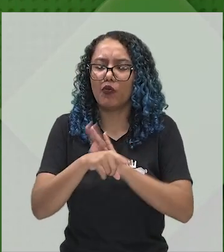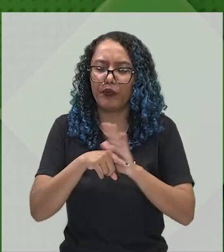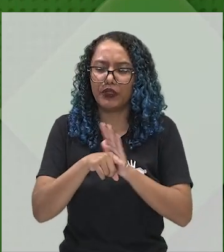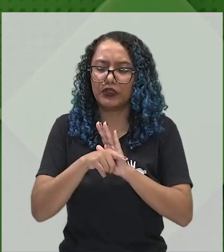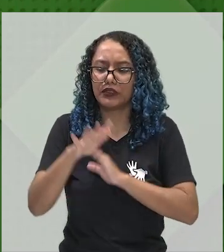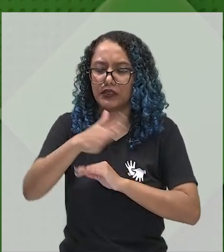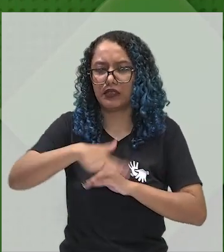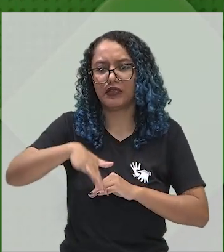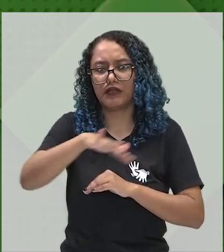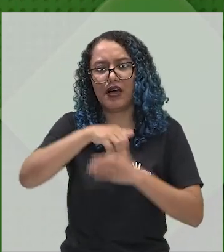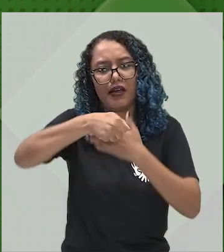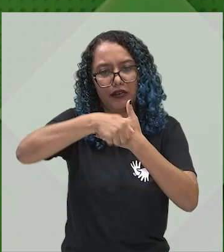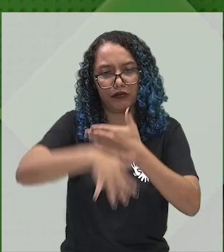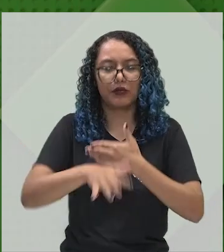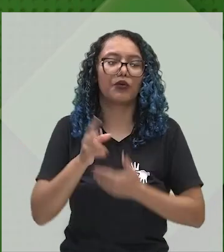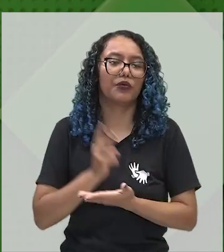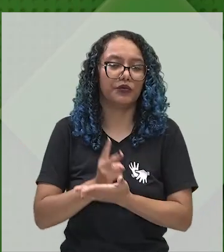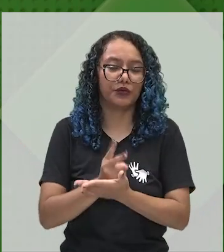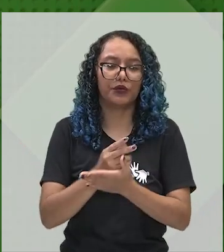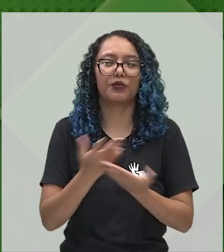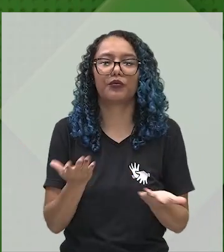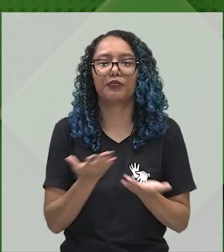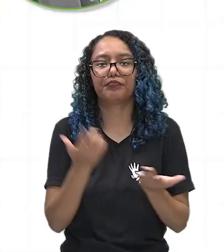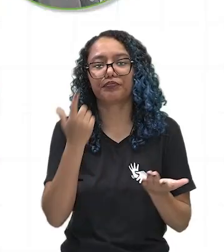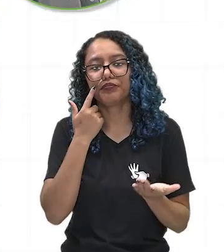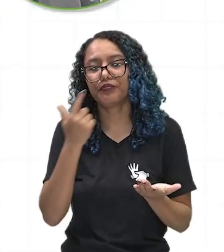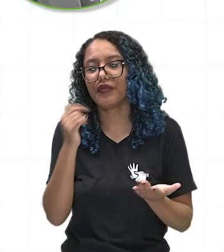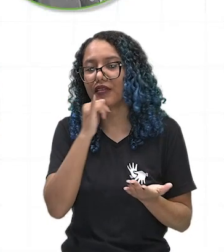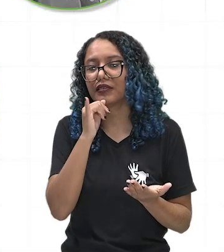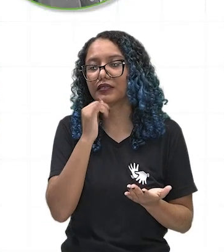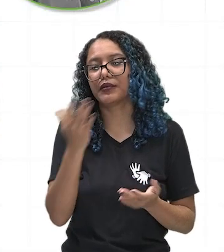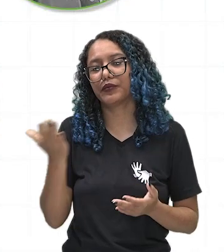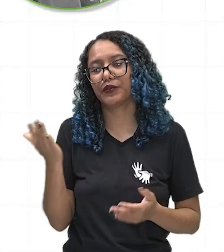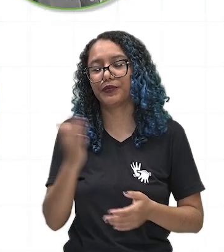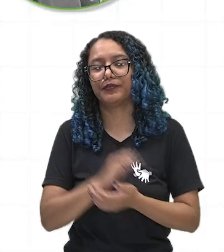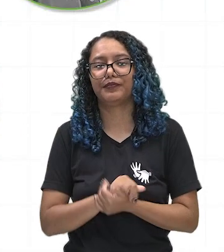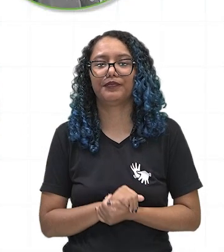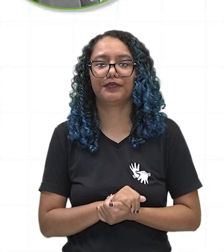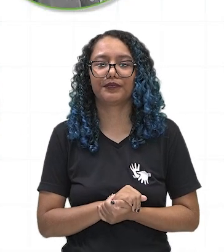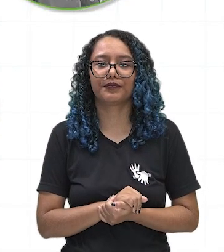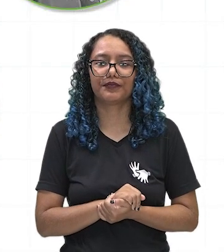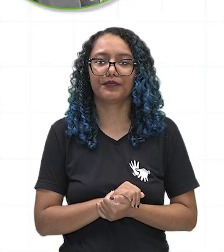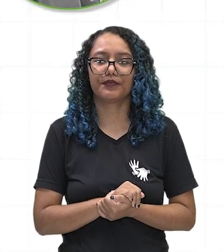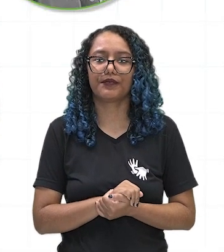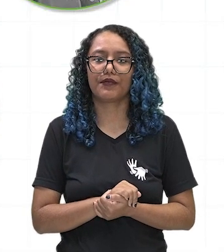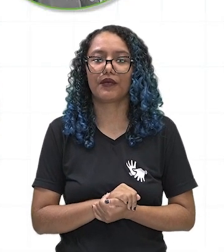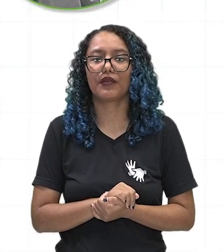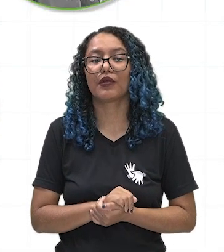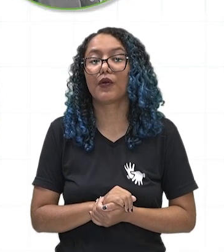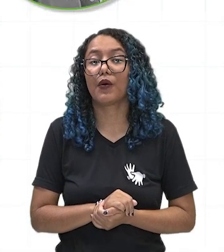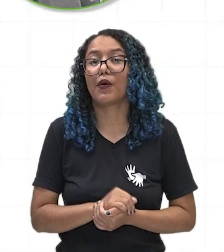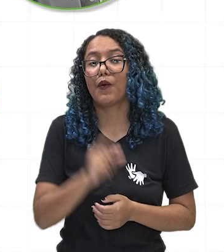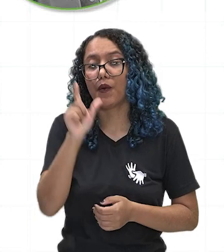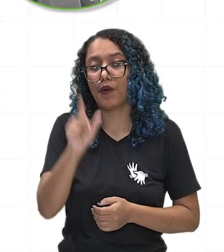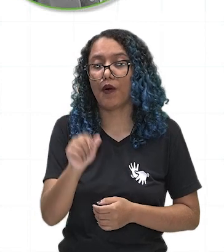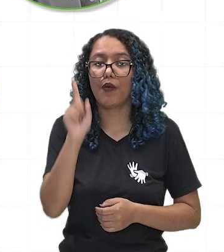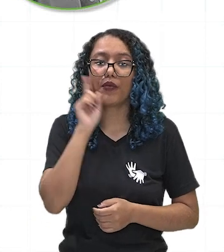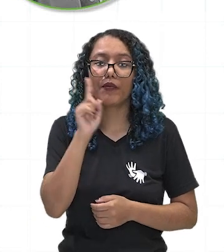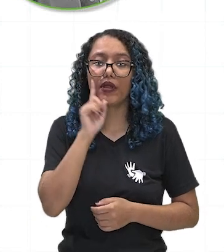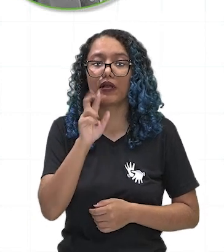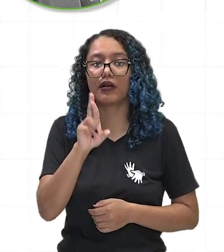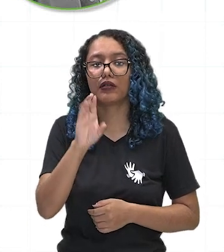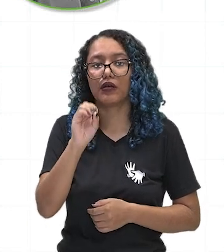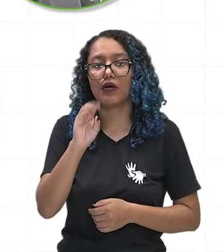né, na taxonomia. É o que a gente vê aí na próxima imagem. Bom, o norte-americano